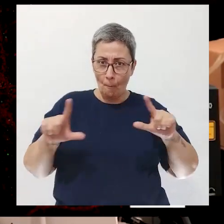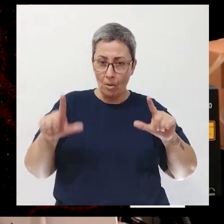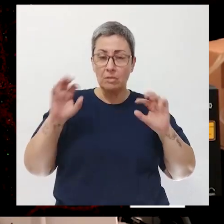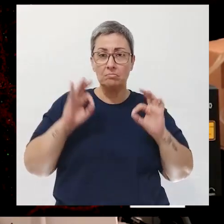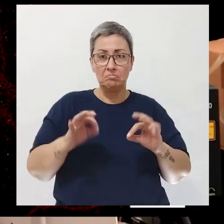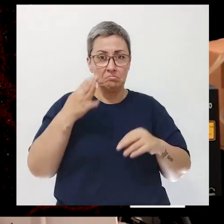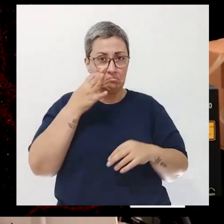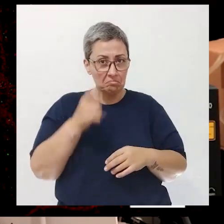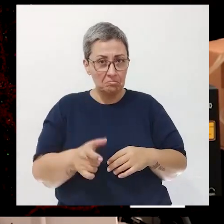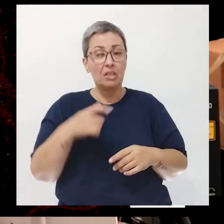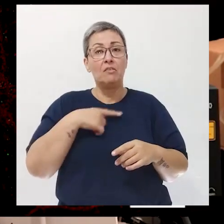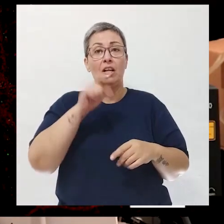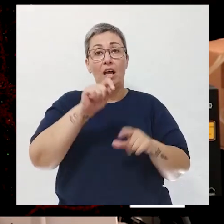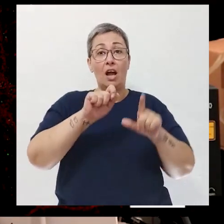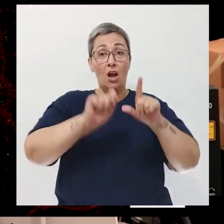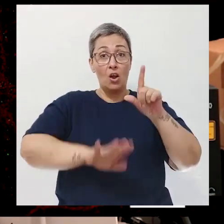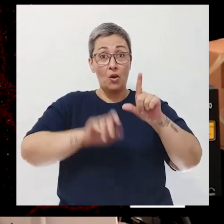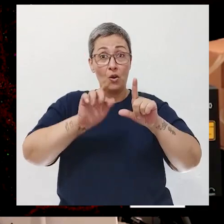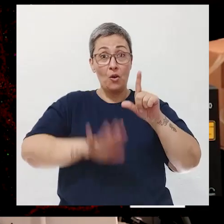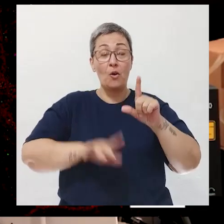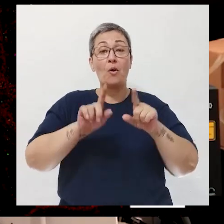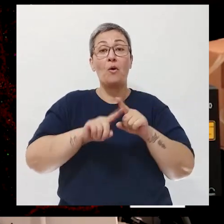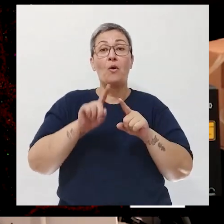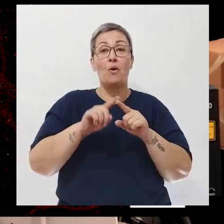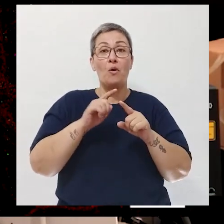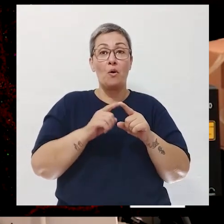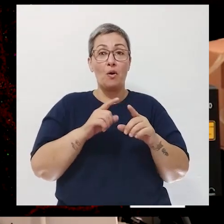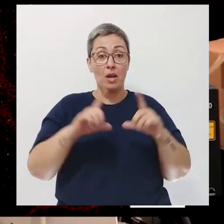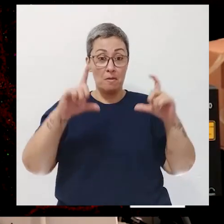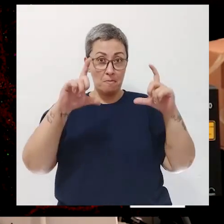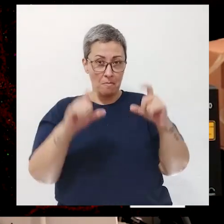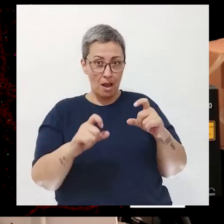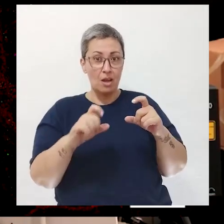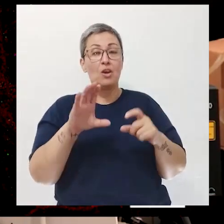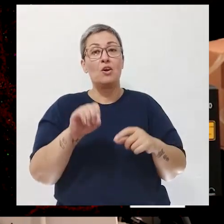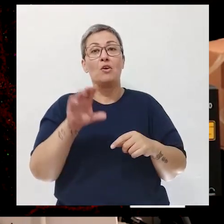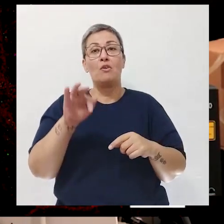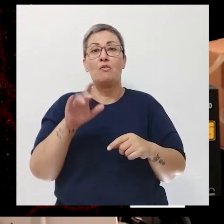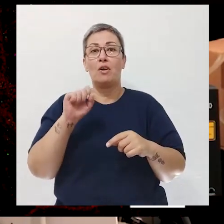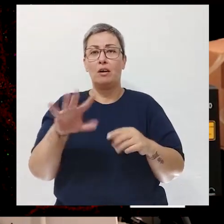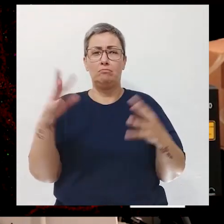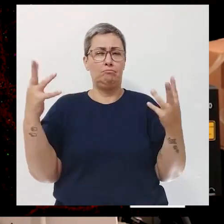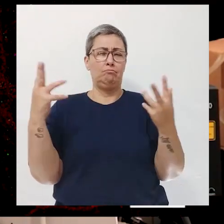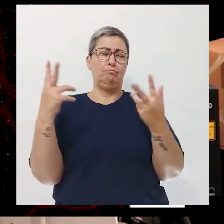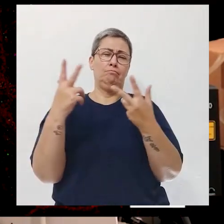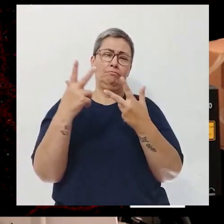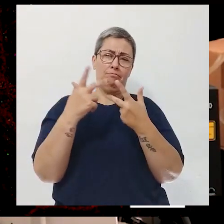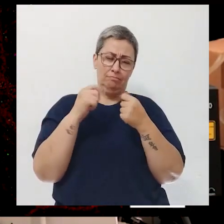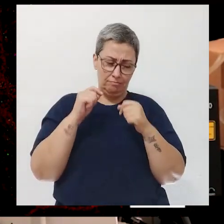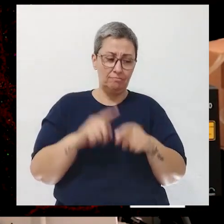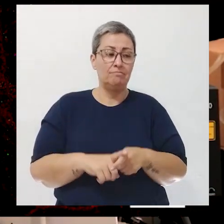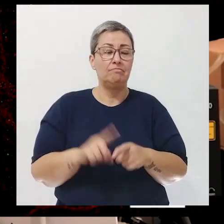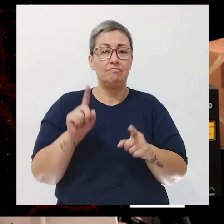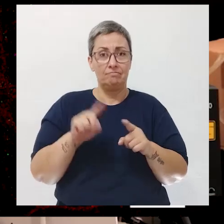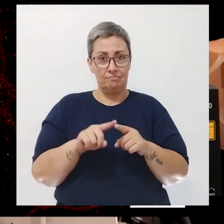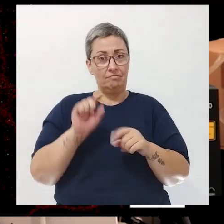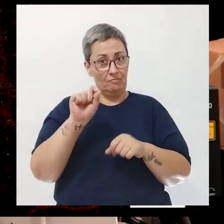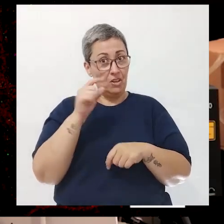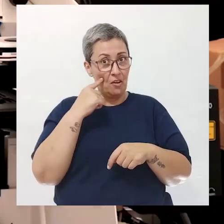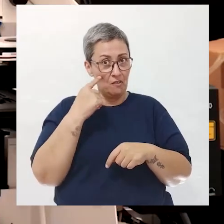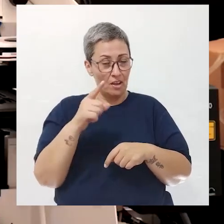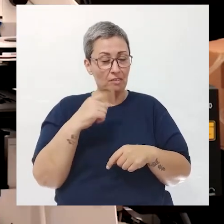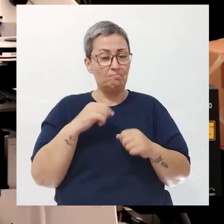bem interessante. Vale a pena aí, joga aí no Google imagem de microscópio confocal para você ver assim a beleza